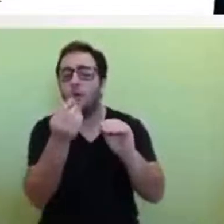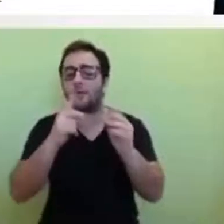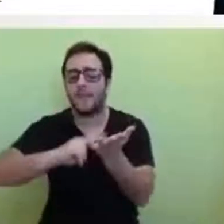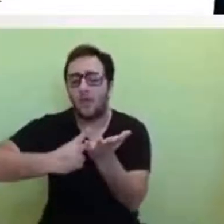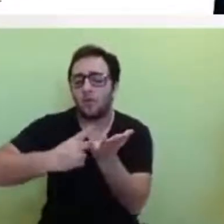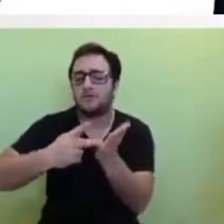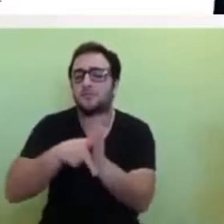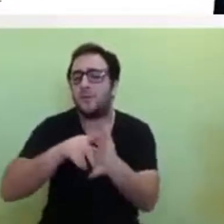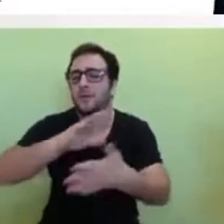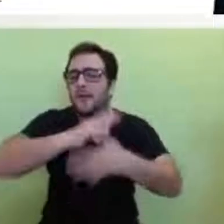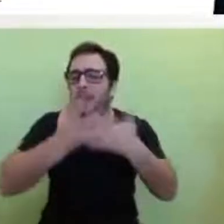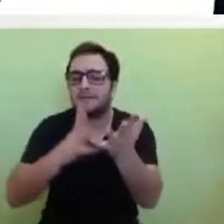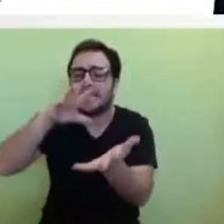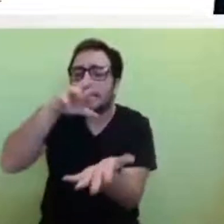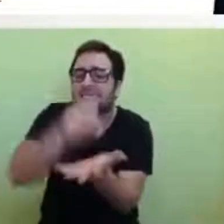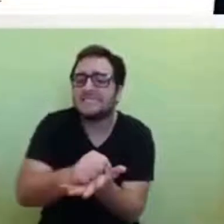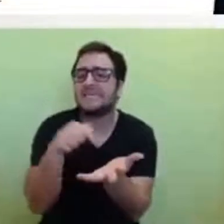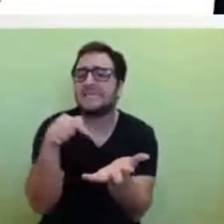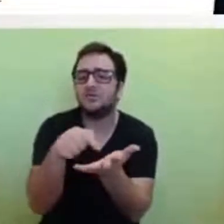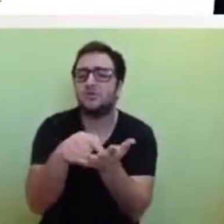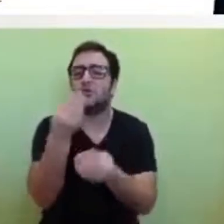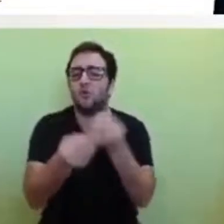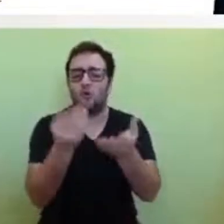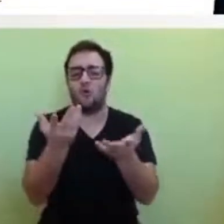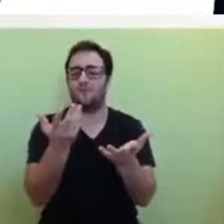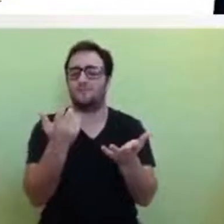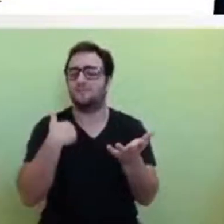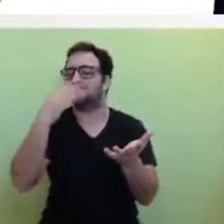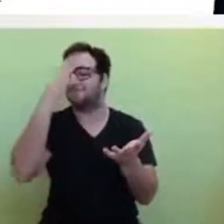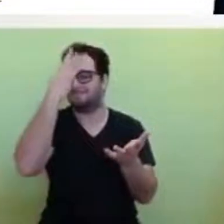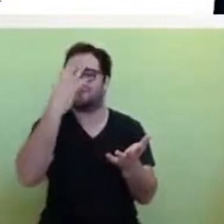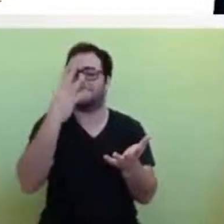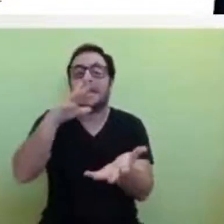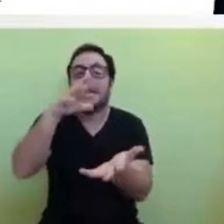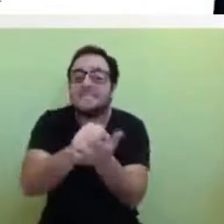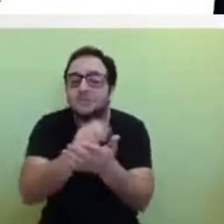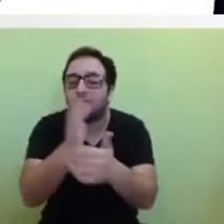em escrito ou um registro em vídeo, no caso das línguas de sinais,